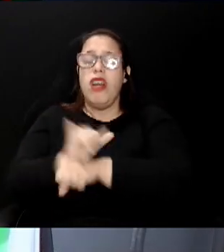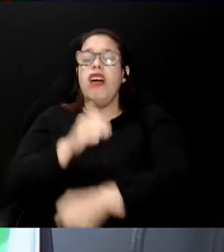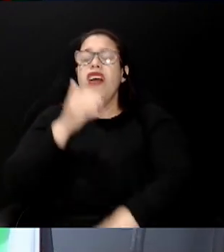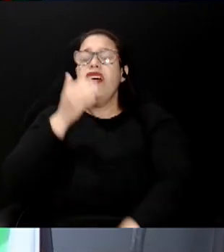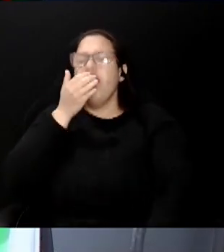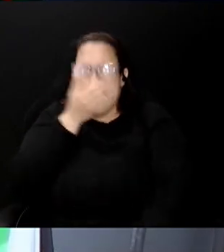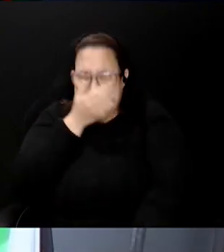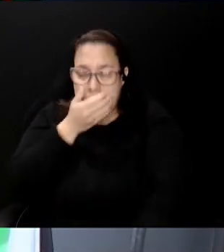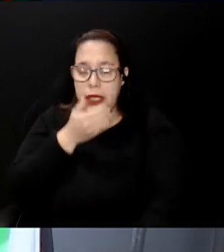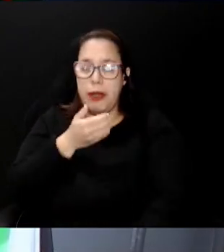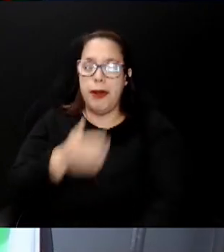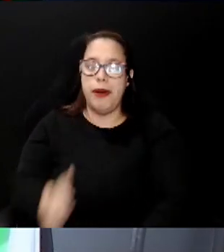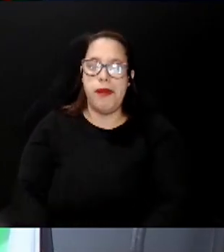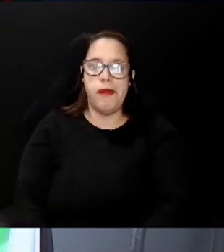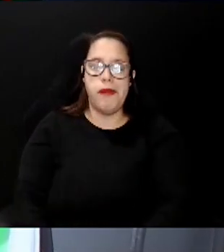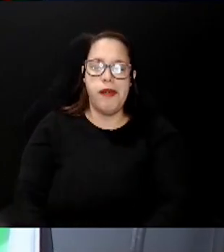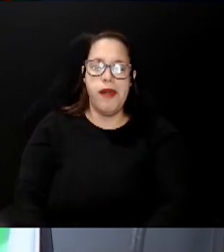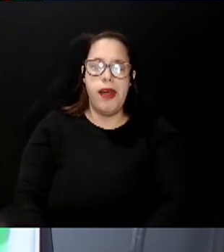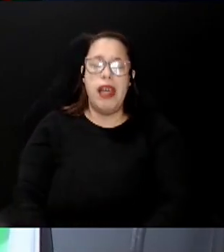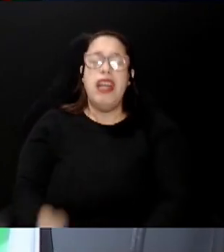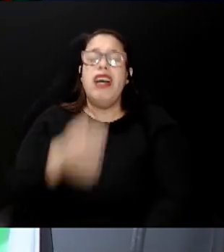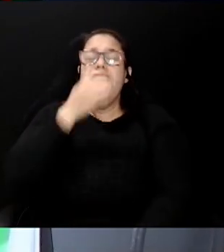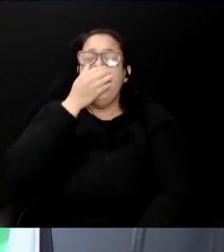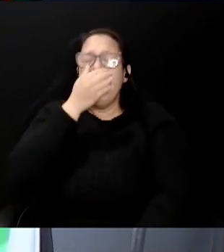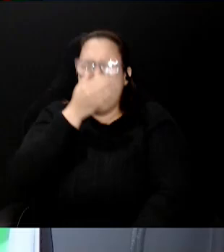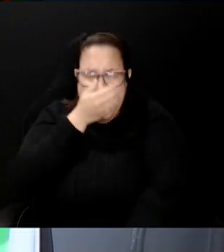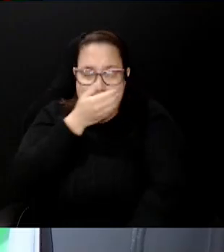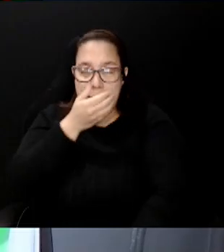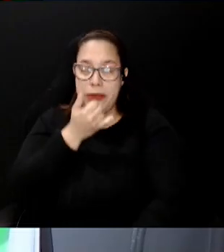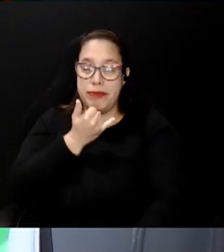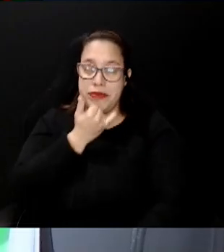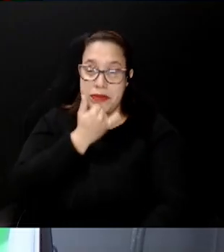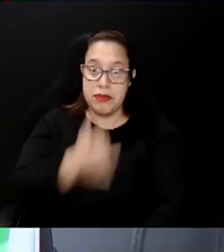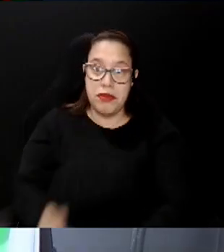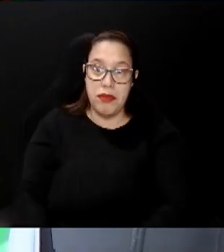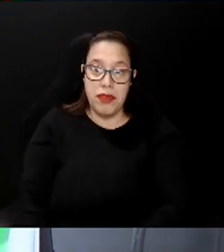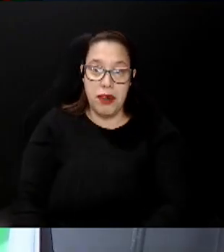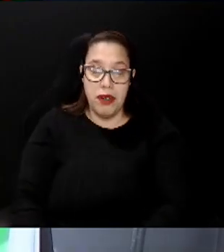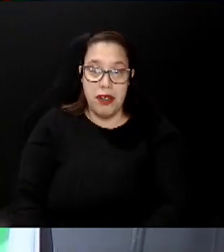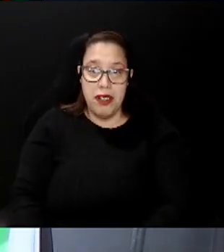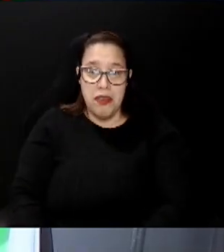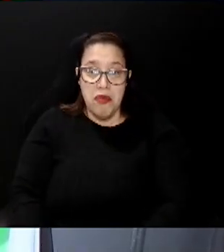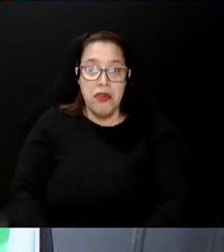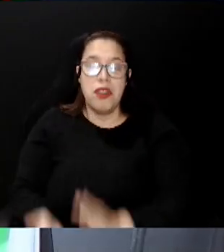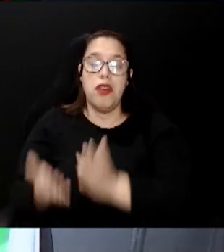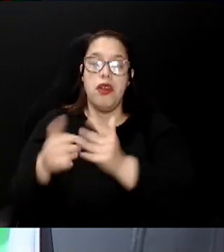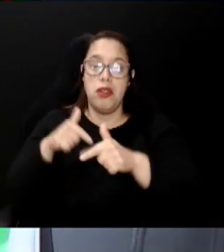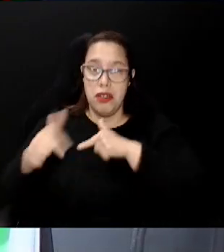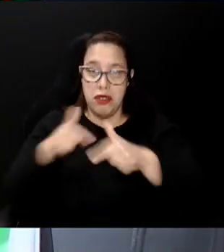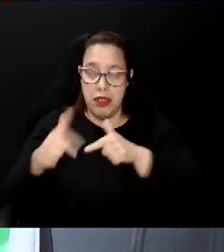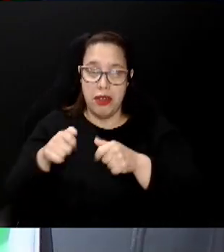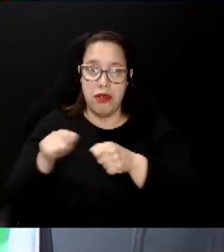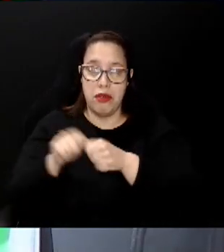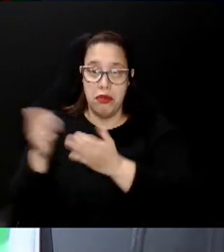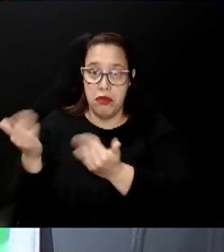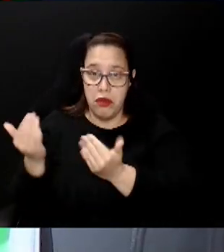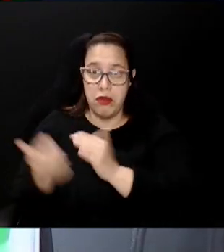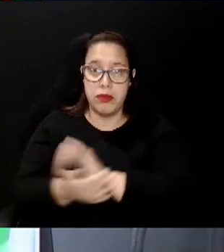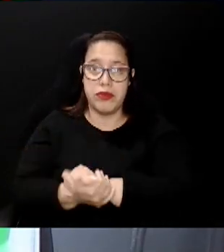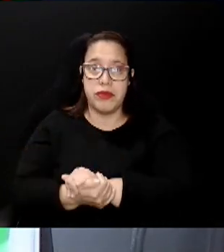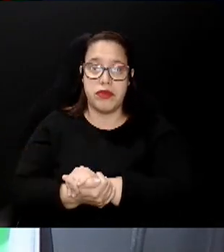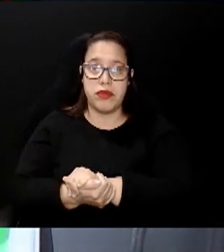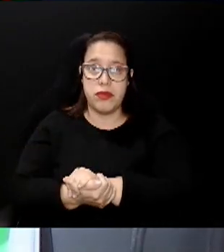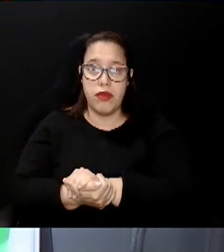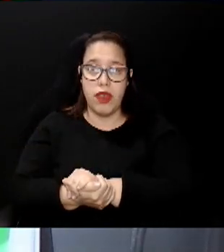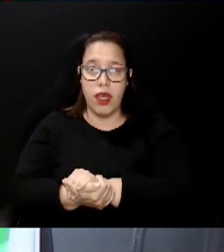jovens, falas de entidades que também trabalham com jovens, mas não o jovem como público-alvo